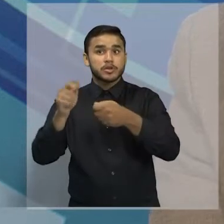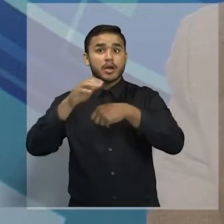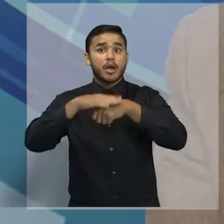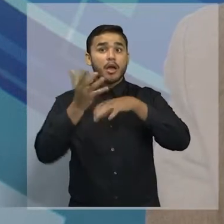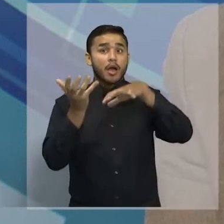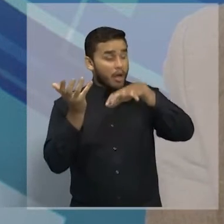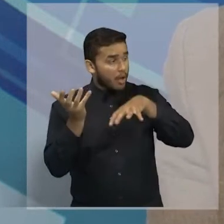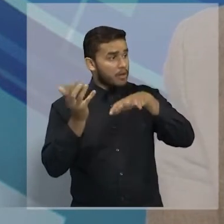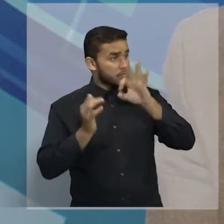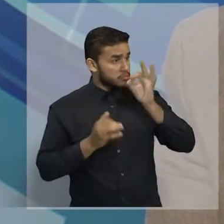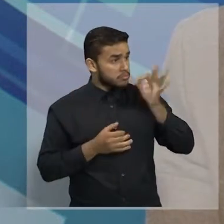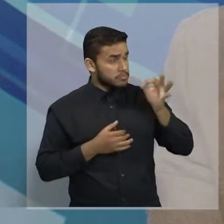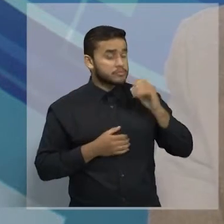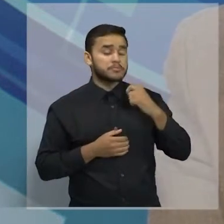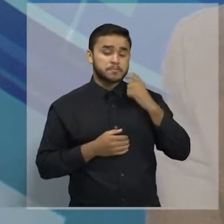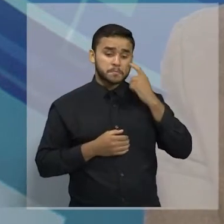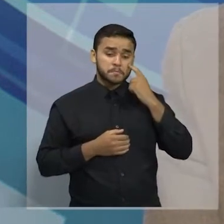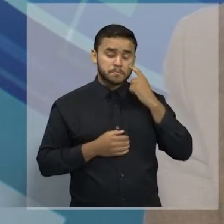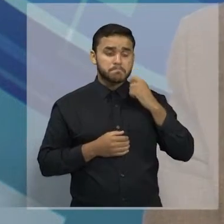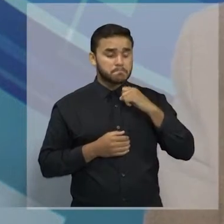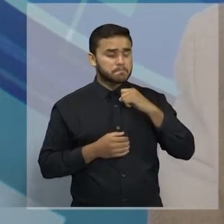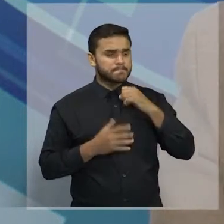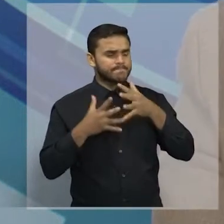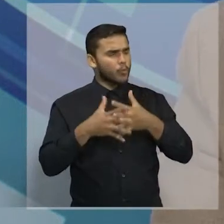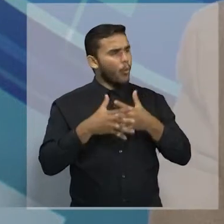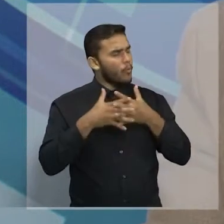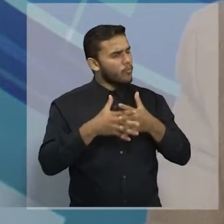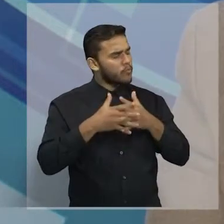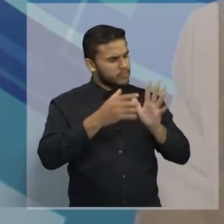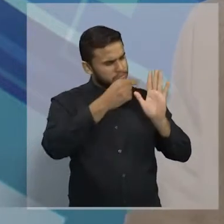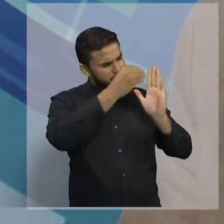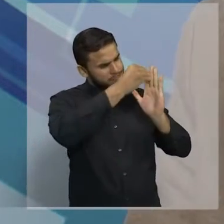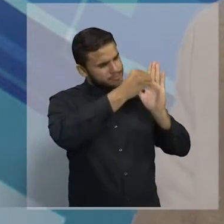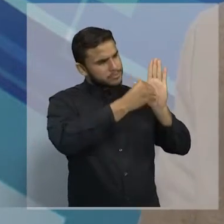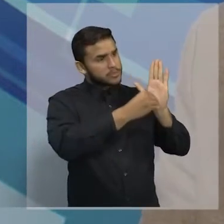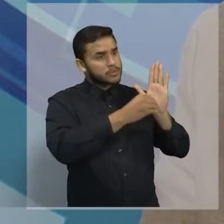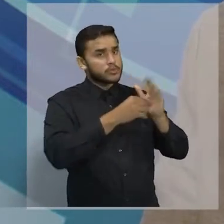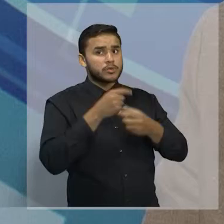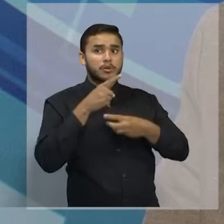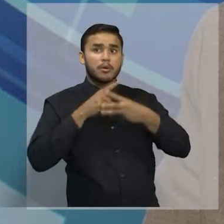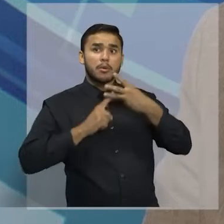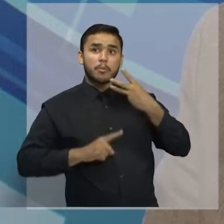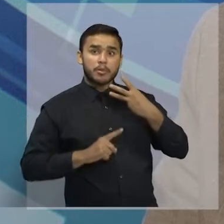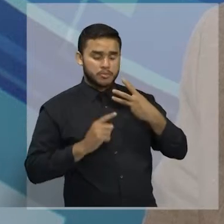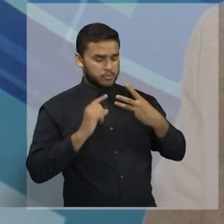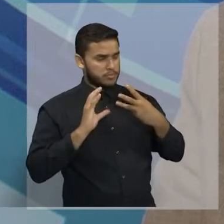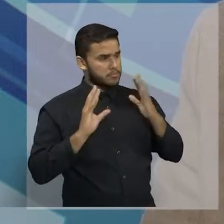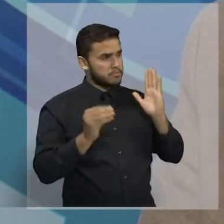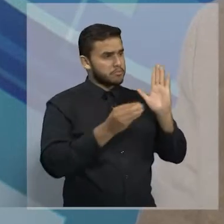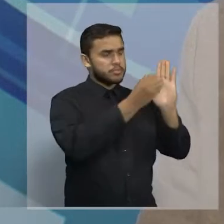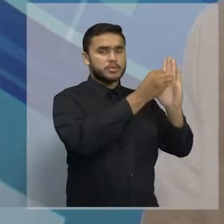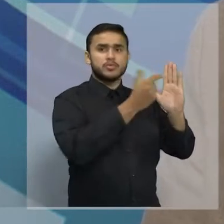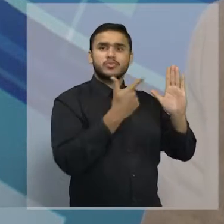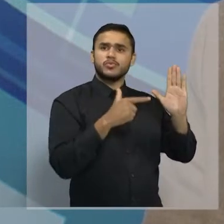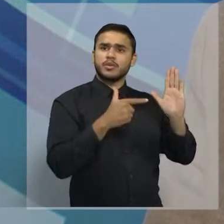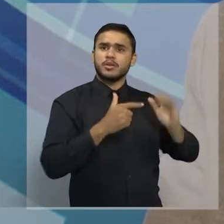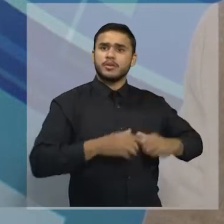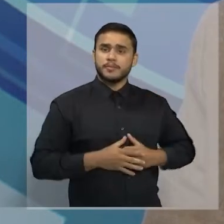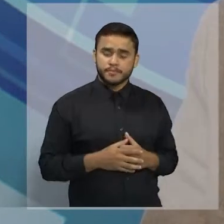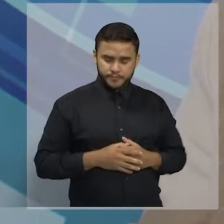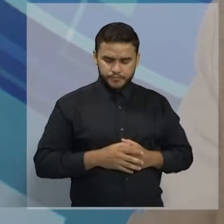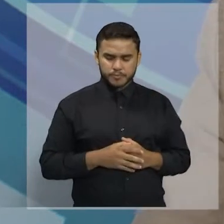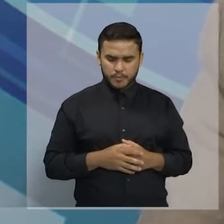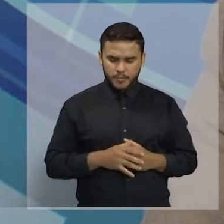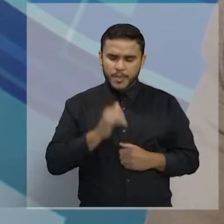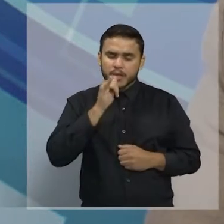Federal, ela é muito confusa no atendimento desses princípios. Vou explicar por